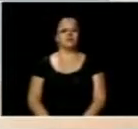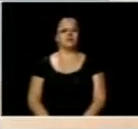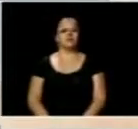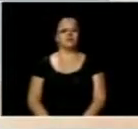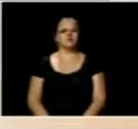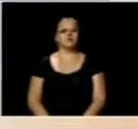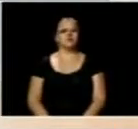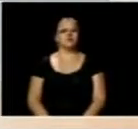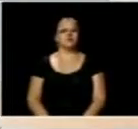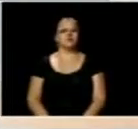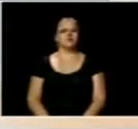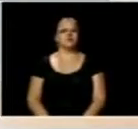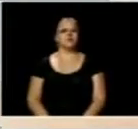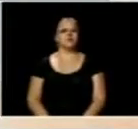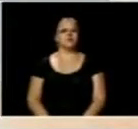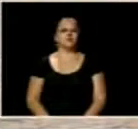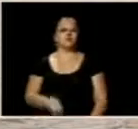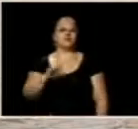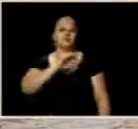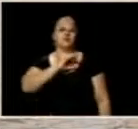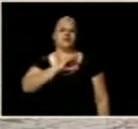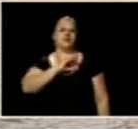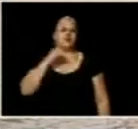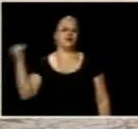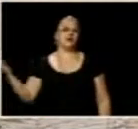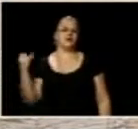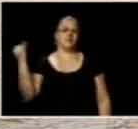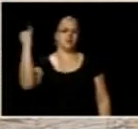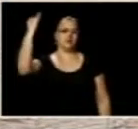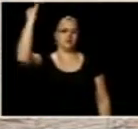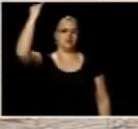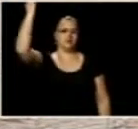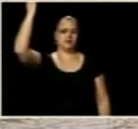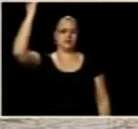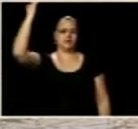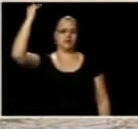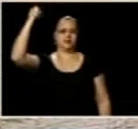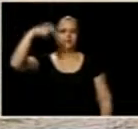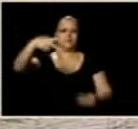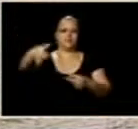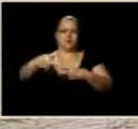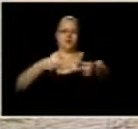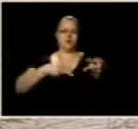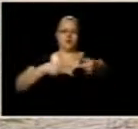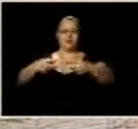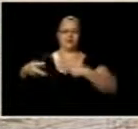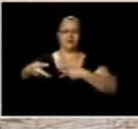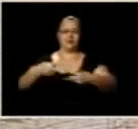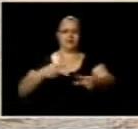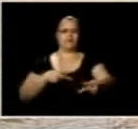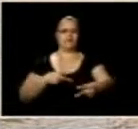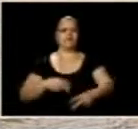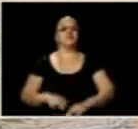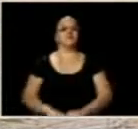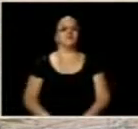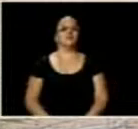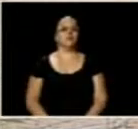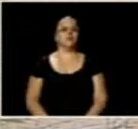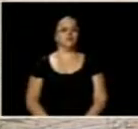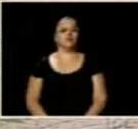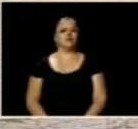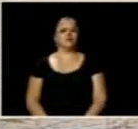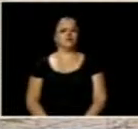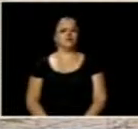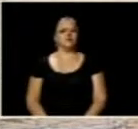no eixo mais importante do Brasil, que é o eixo Rio-São Paulo, com potencial cultural e turístico